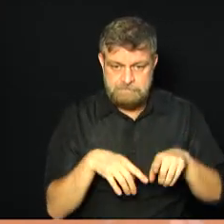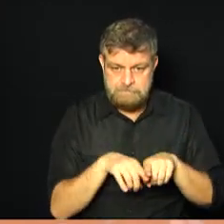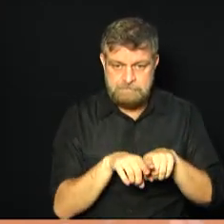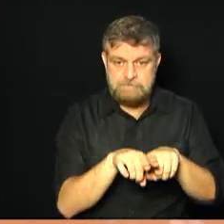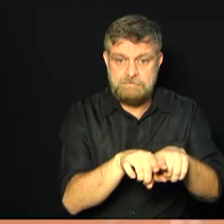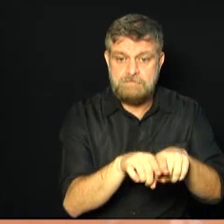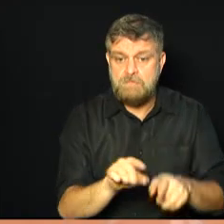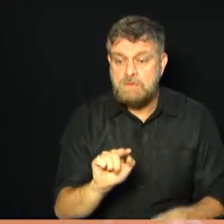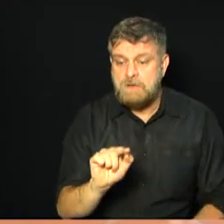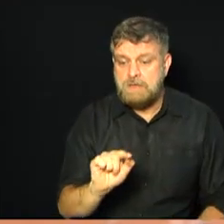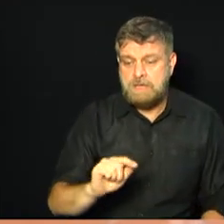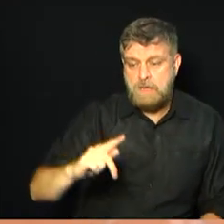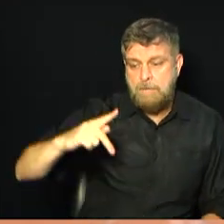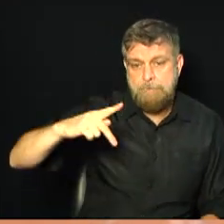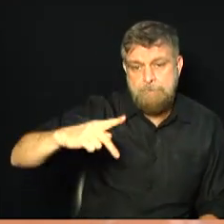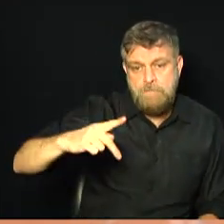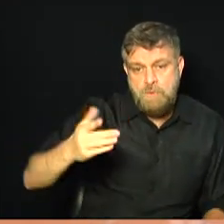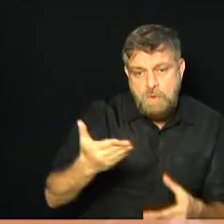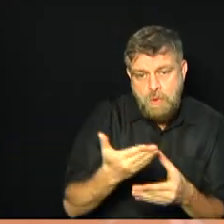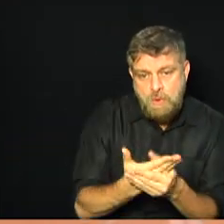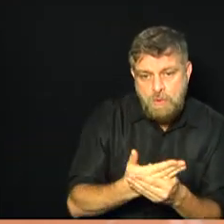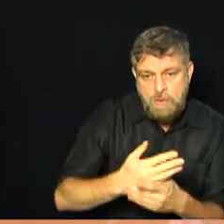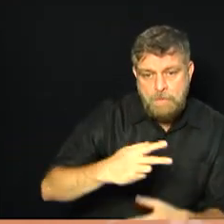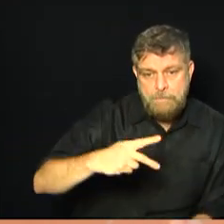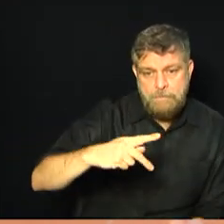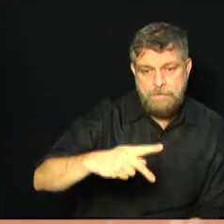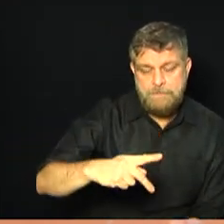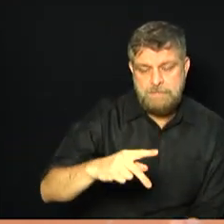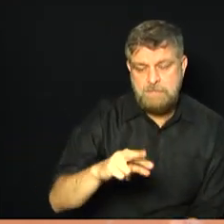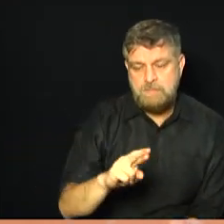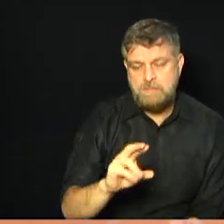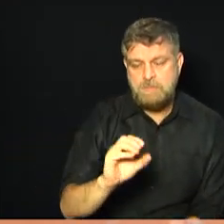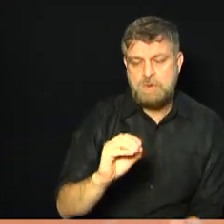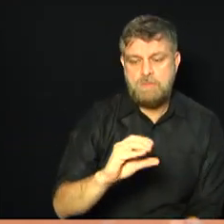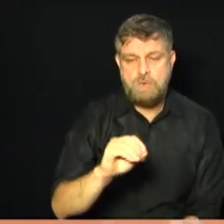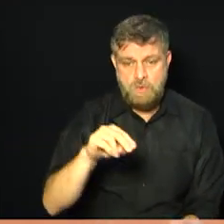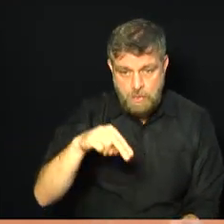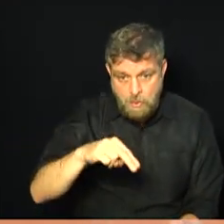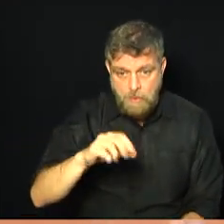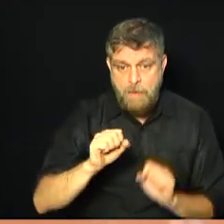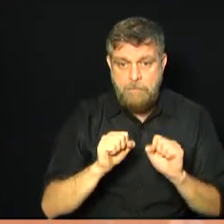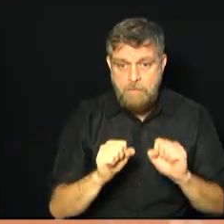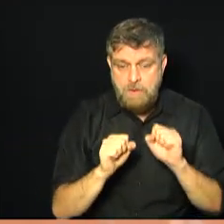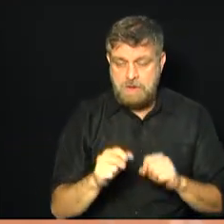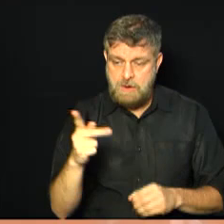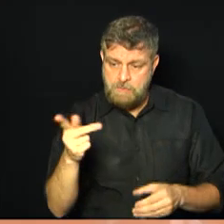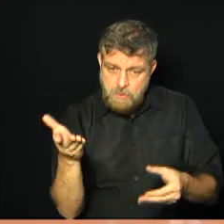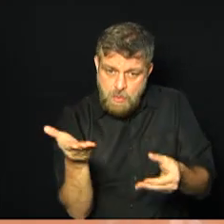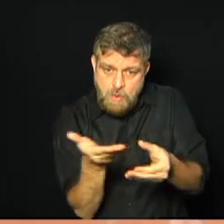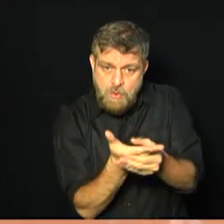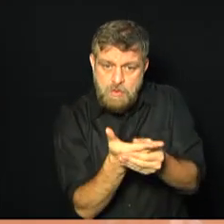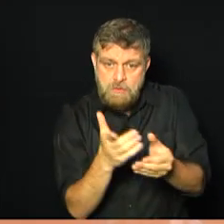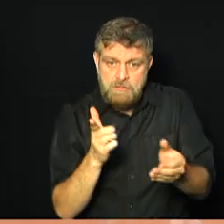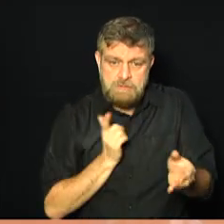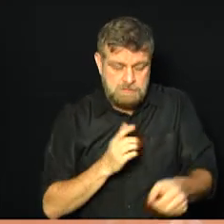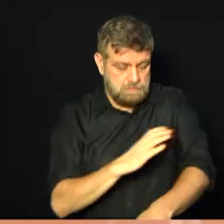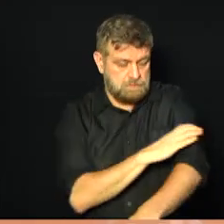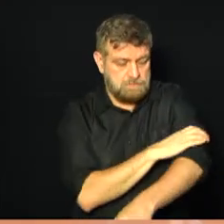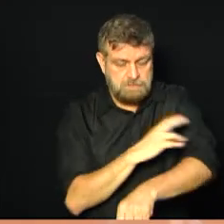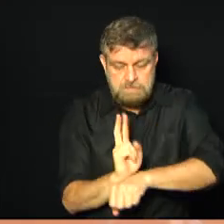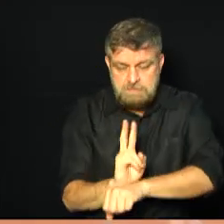PROCON, como o doutor Leandro falou, que de repente seria possível os PROCONs começar a ter essa